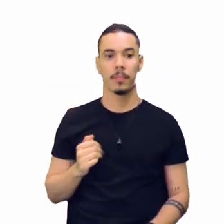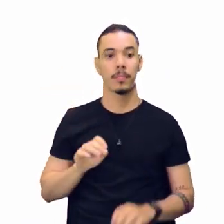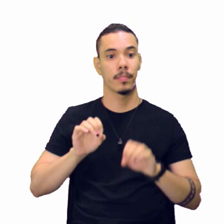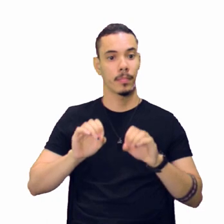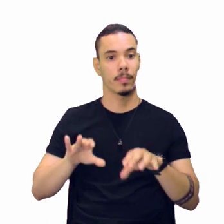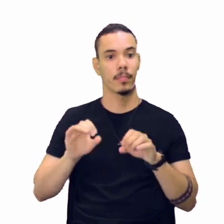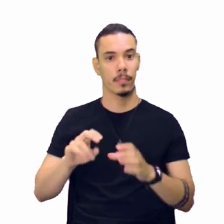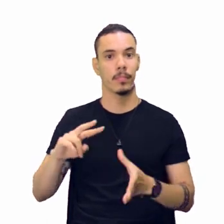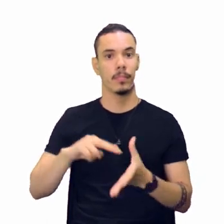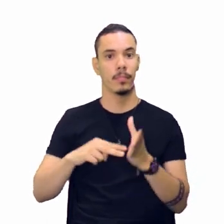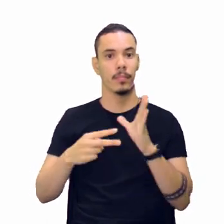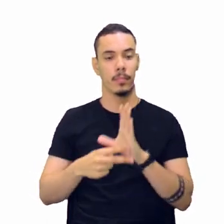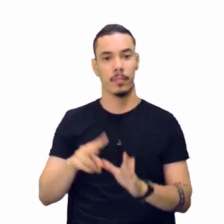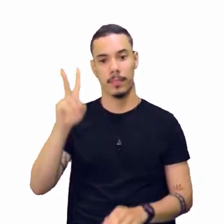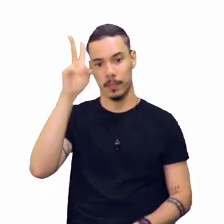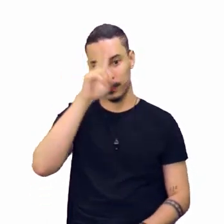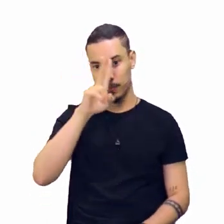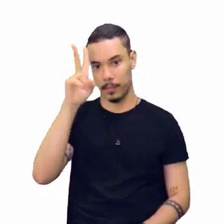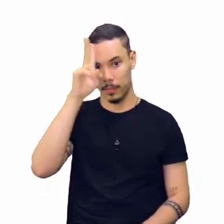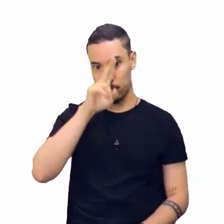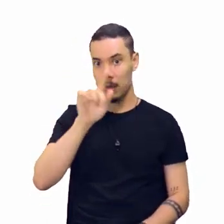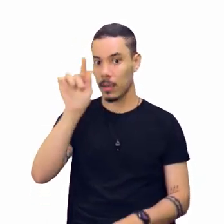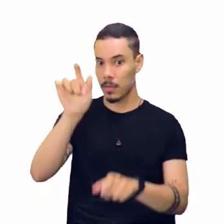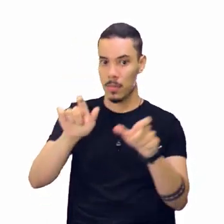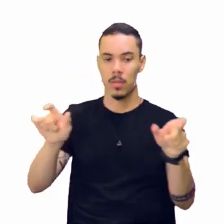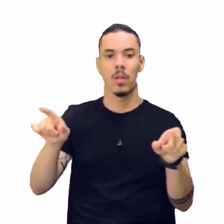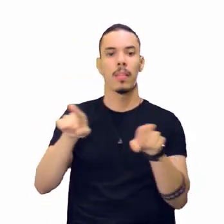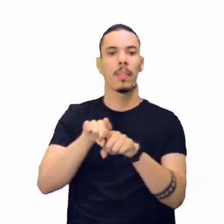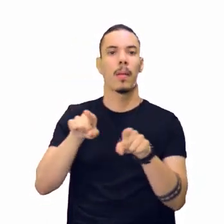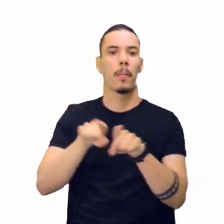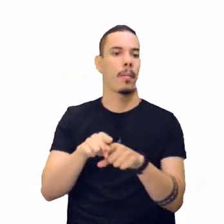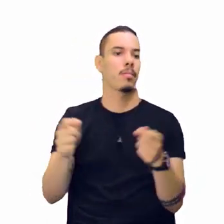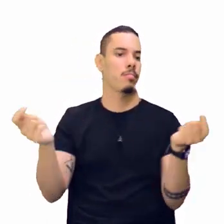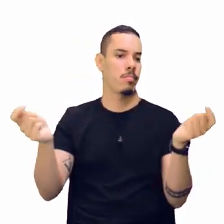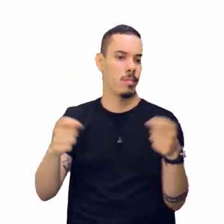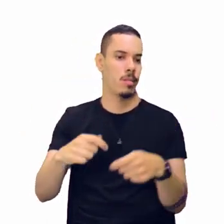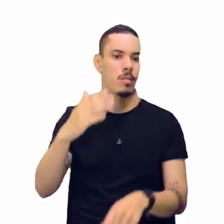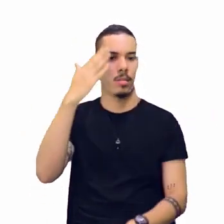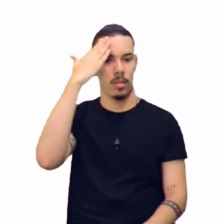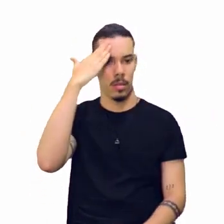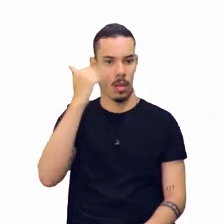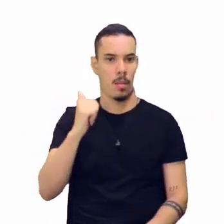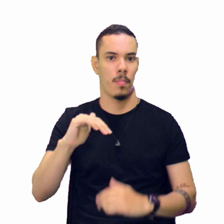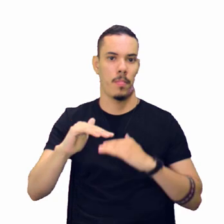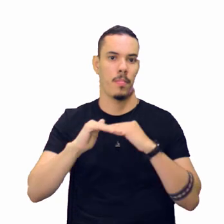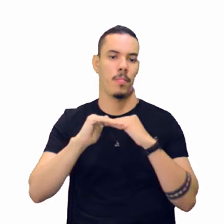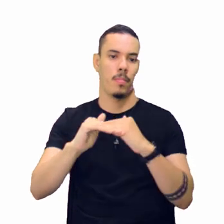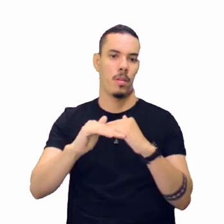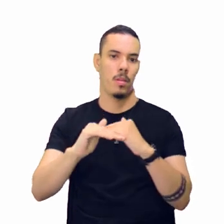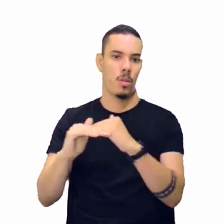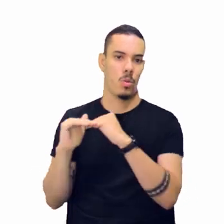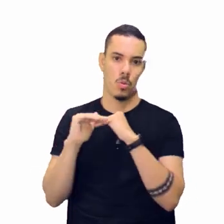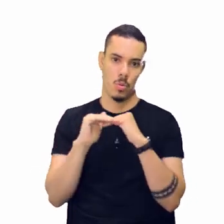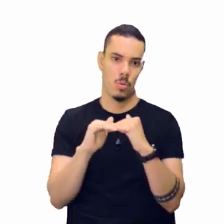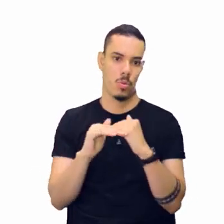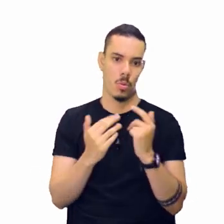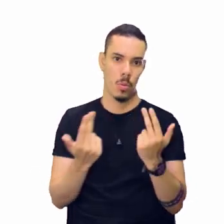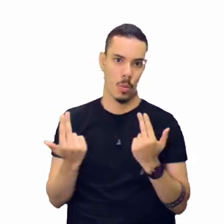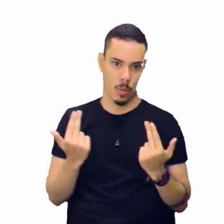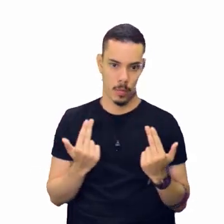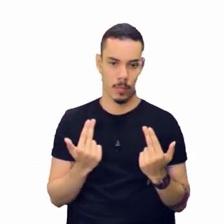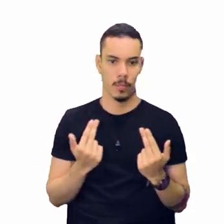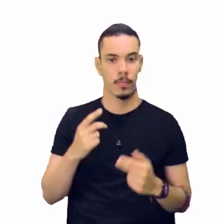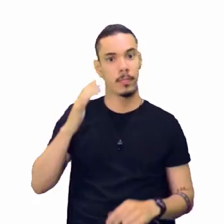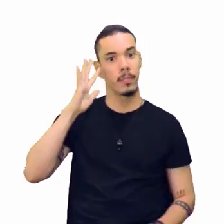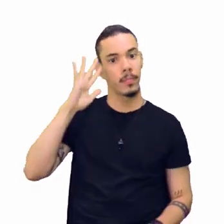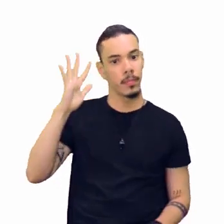sabe. Ensinar é lembrar aos outros que eles sabem tanto quanto você.